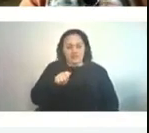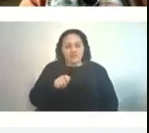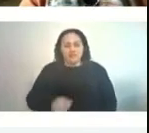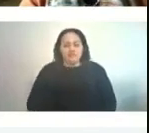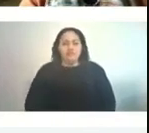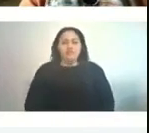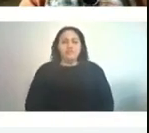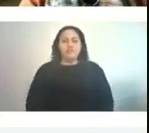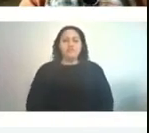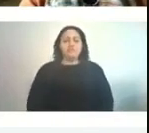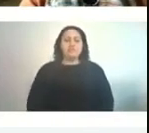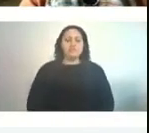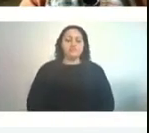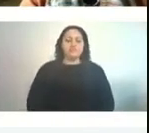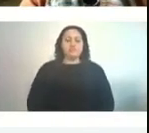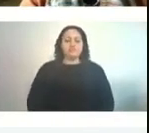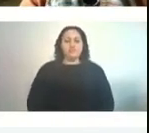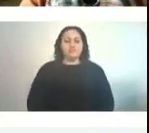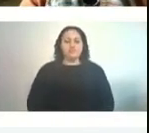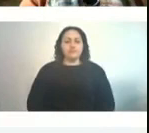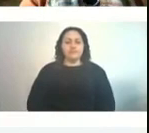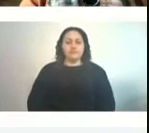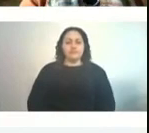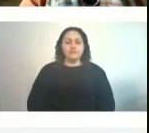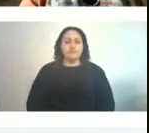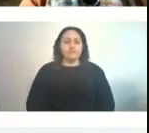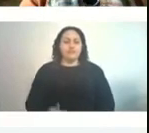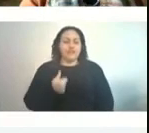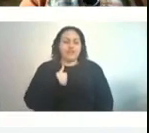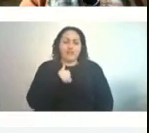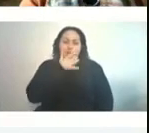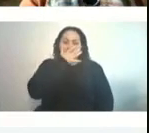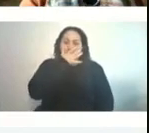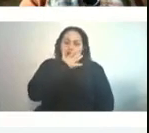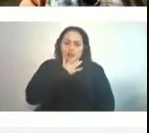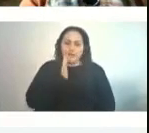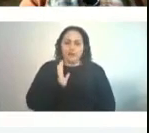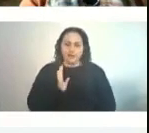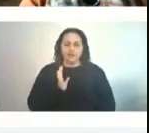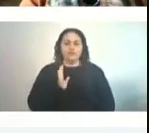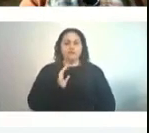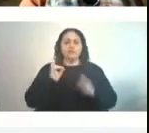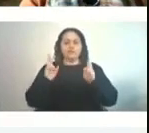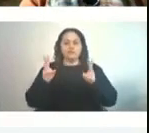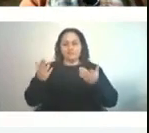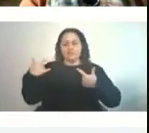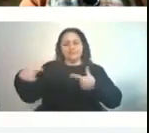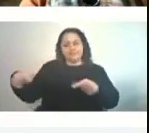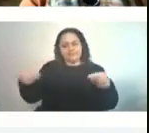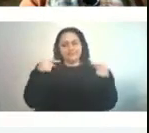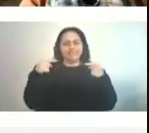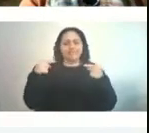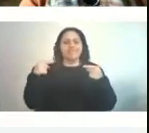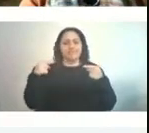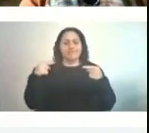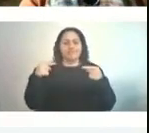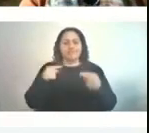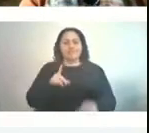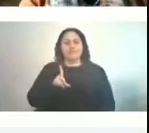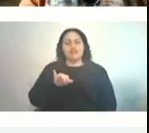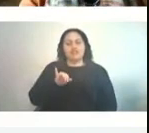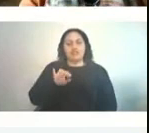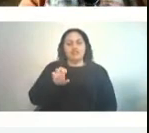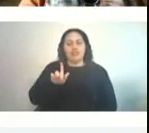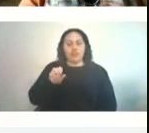E eu acho, assim, né, que dentro de tudo isso que a gente está discutindo, né, o Diego diz,